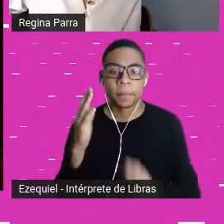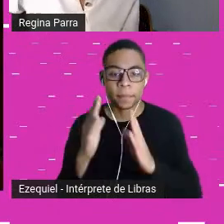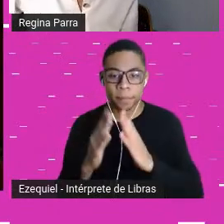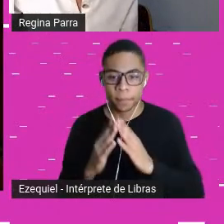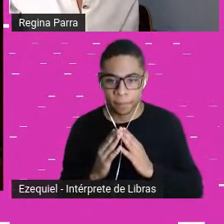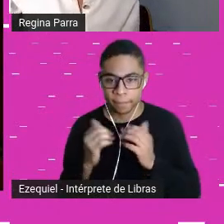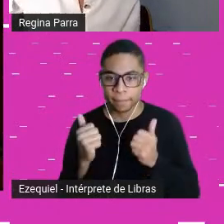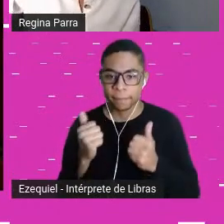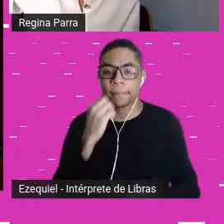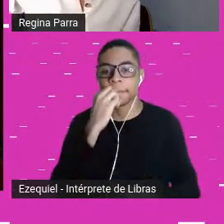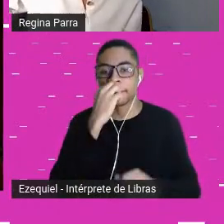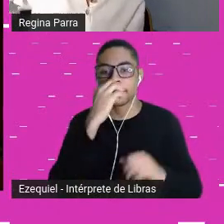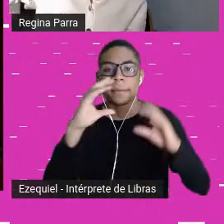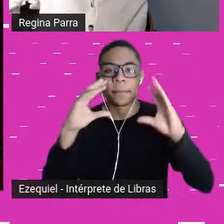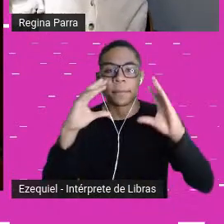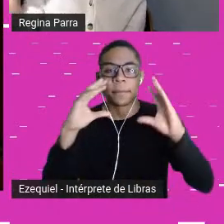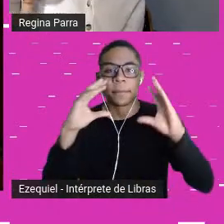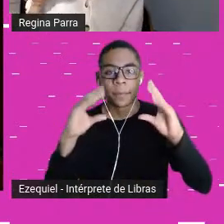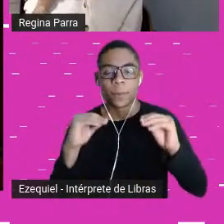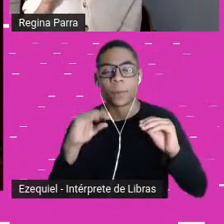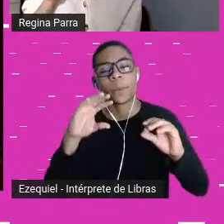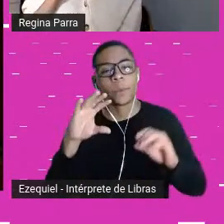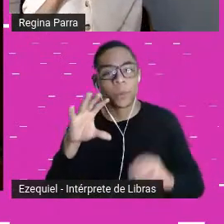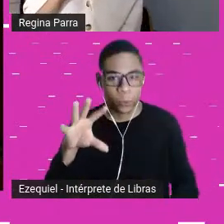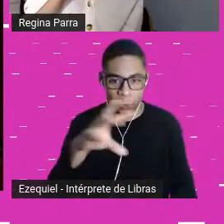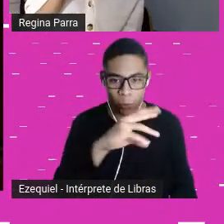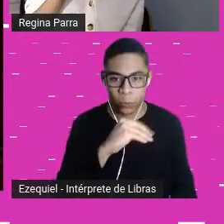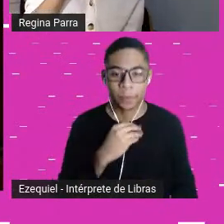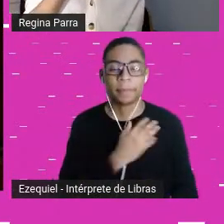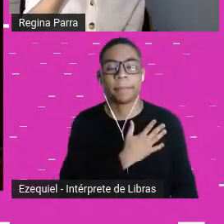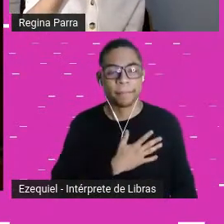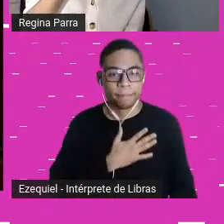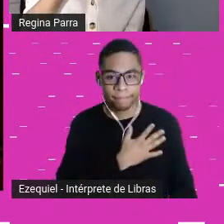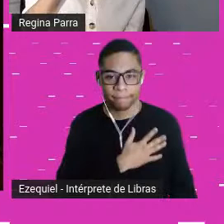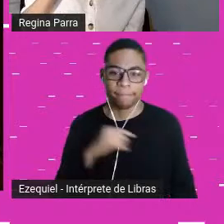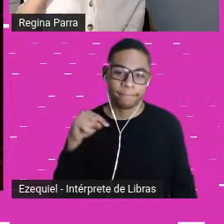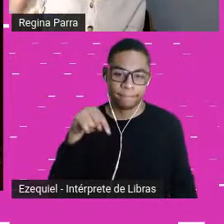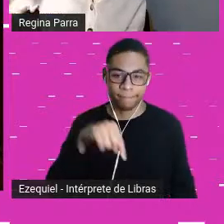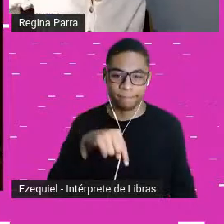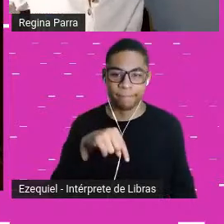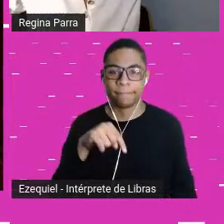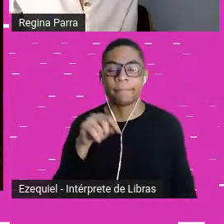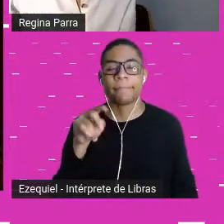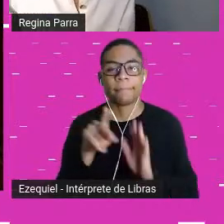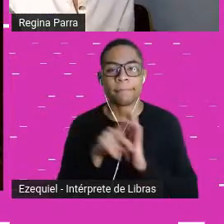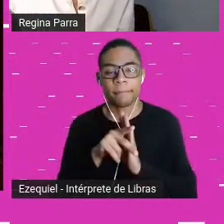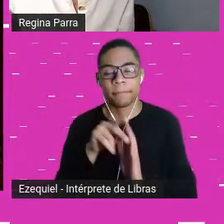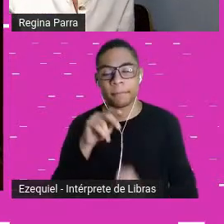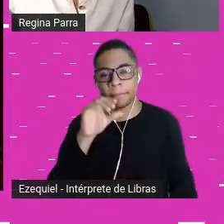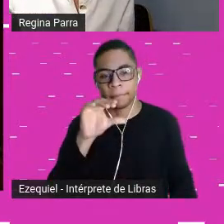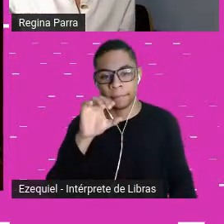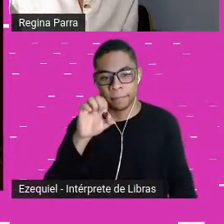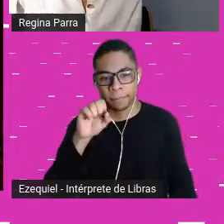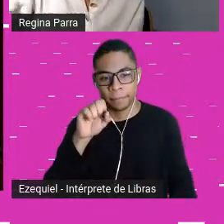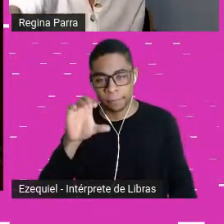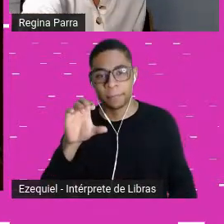Boa noite a todas e todos. É um prazer estar aqui com o SESC, com o CPT e com todo mundo.